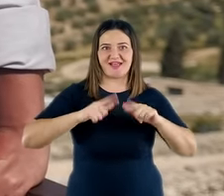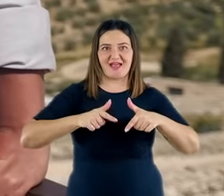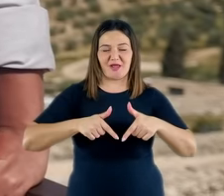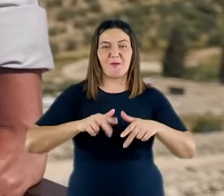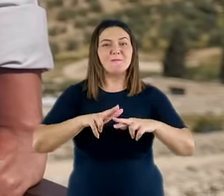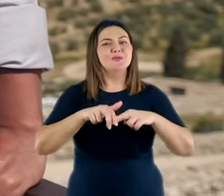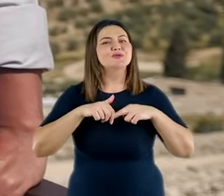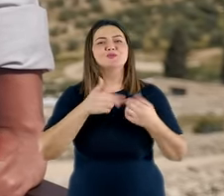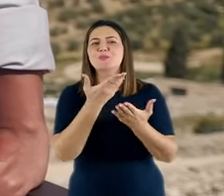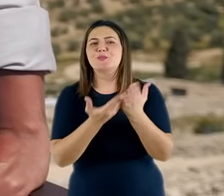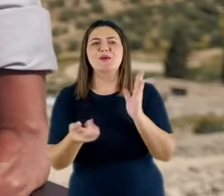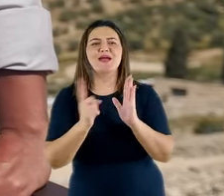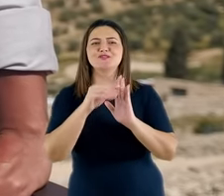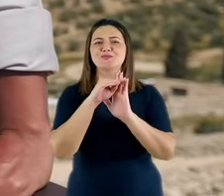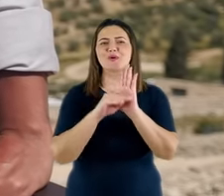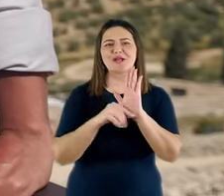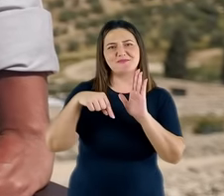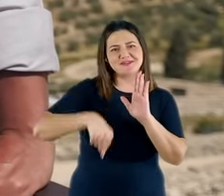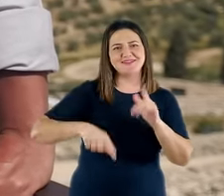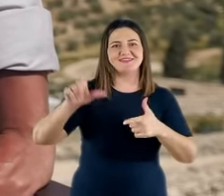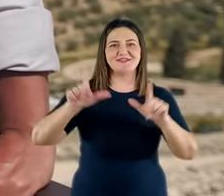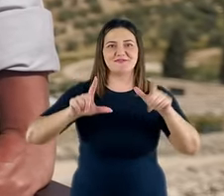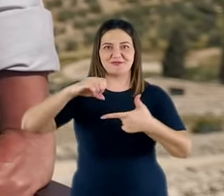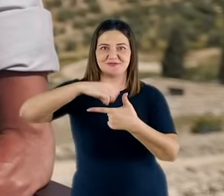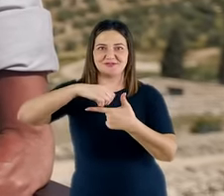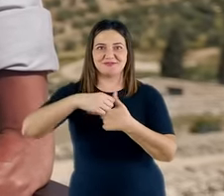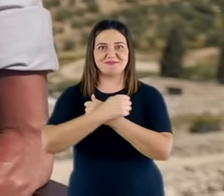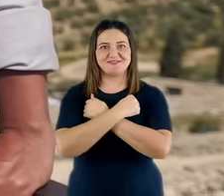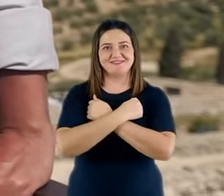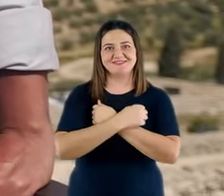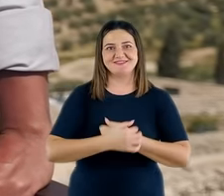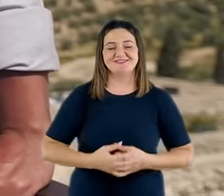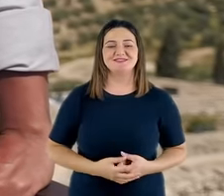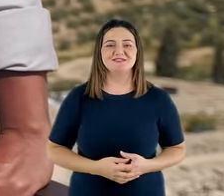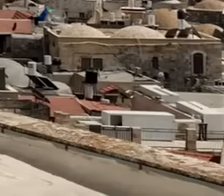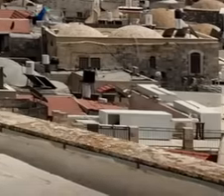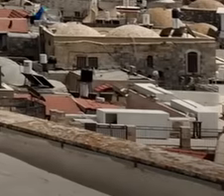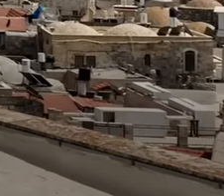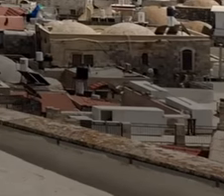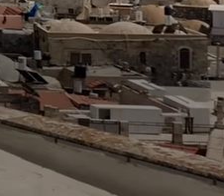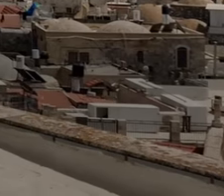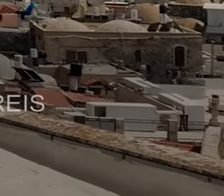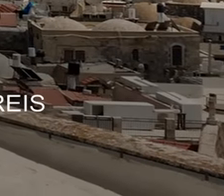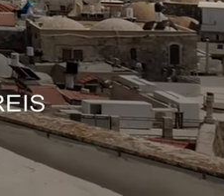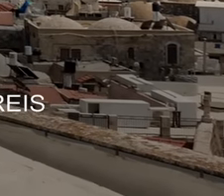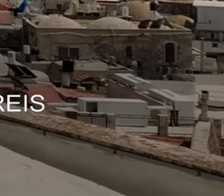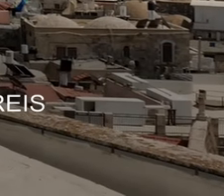Israel. Portanto, não perca o nosso próximo encontro aqui na TV Novo Tempo. Um grande abraço e até lá!